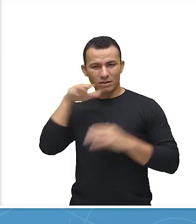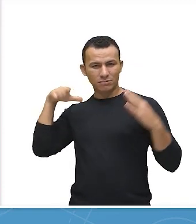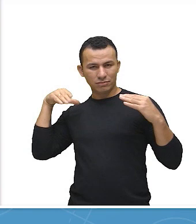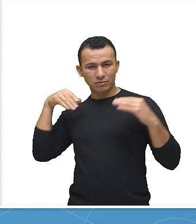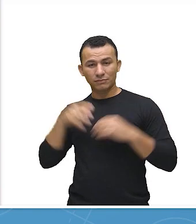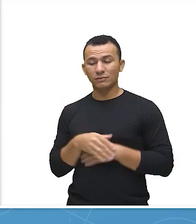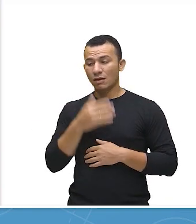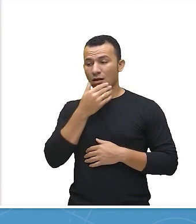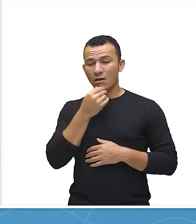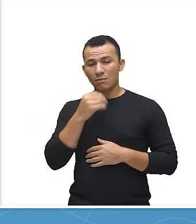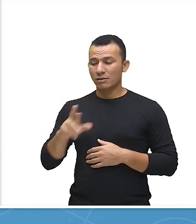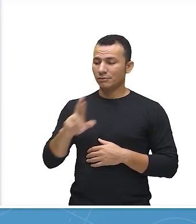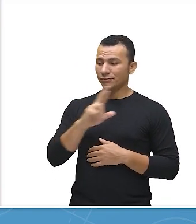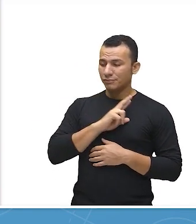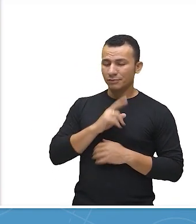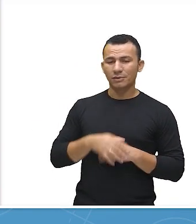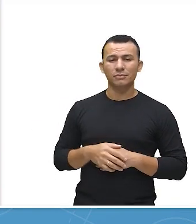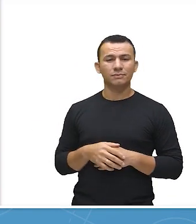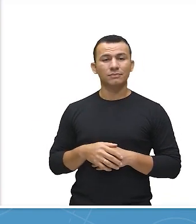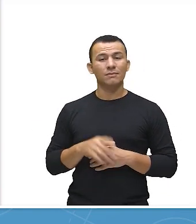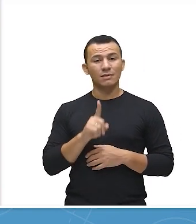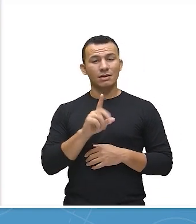a intertextualidade.